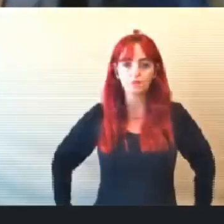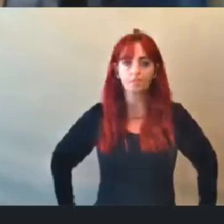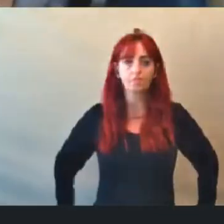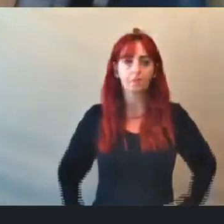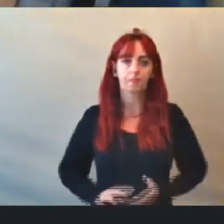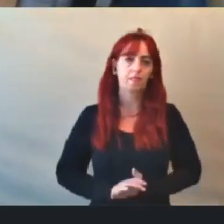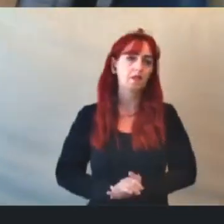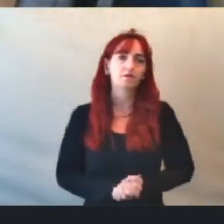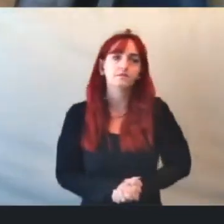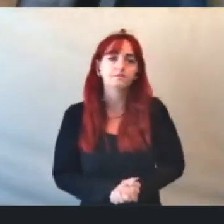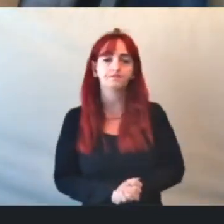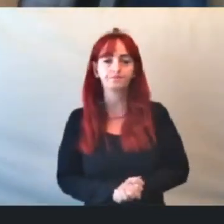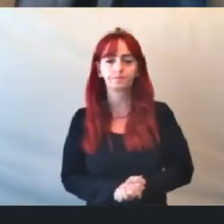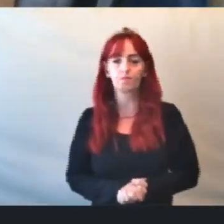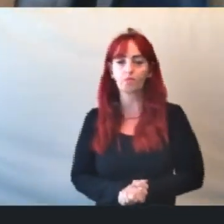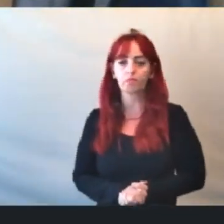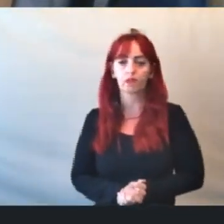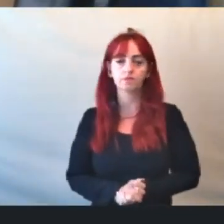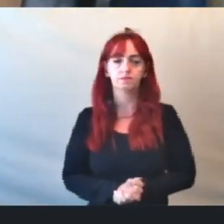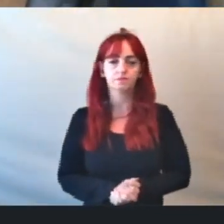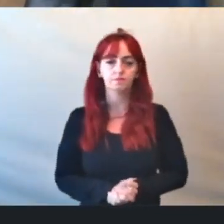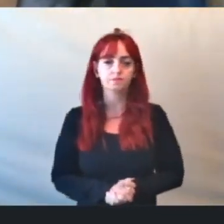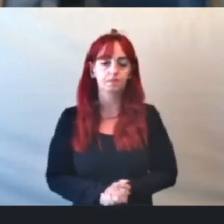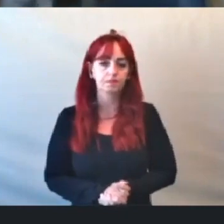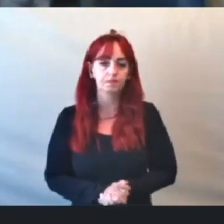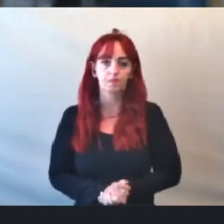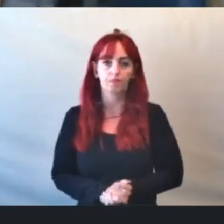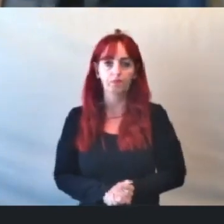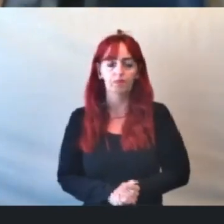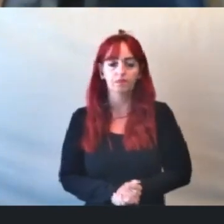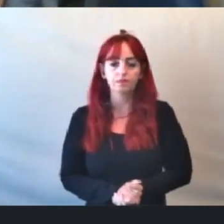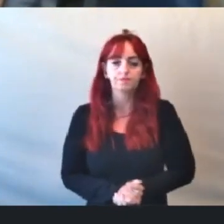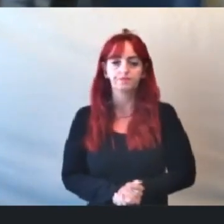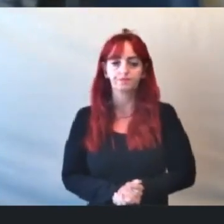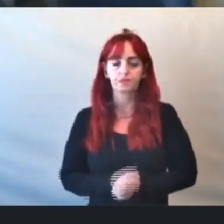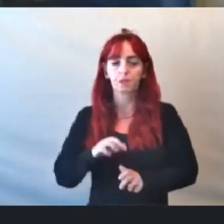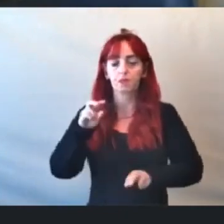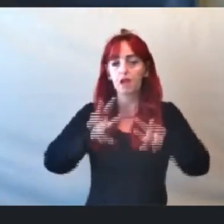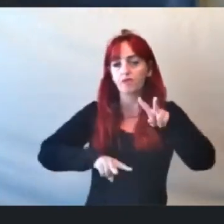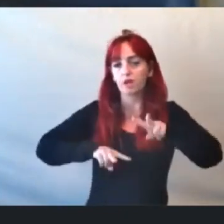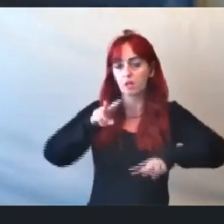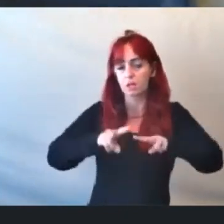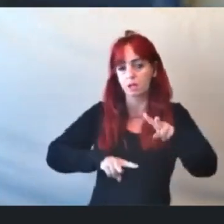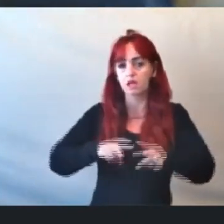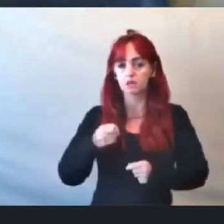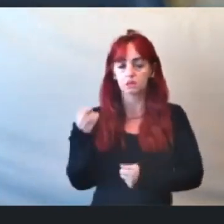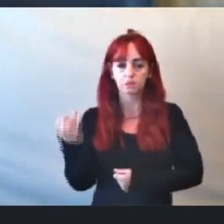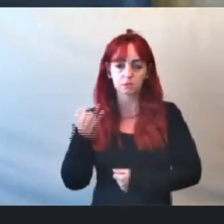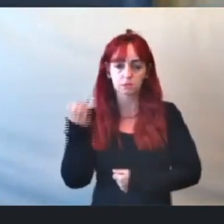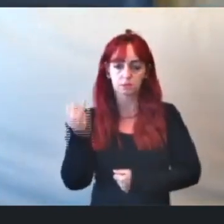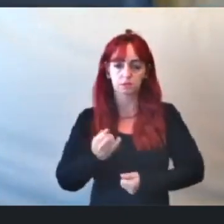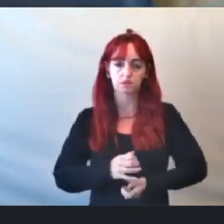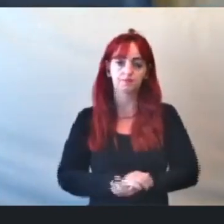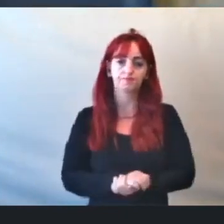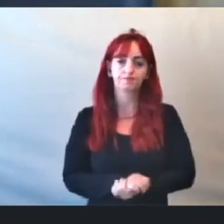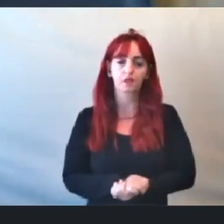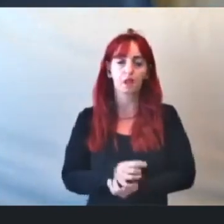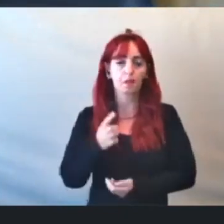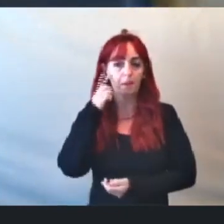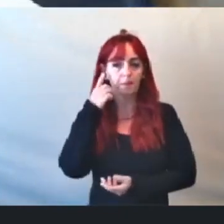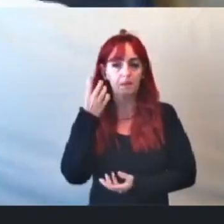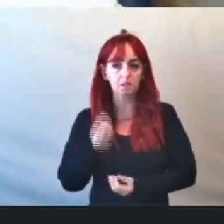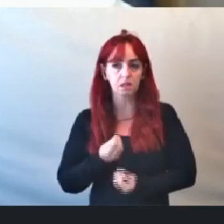avaliarmos a efetividade dessas medidas. Acho que é um ponto importante para pensarmos aí como